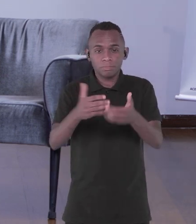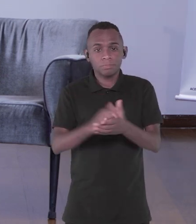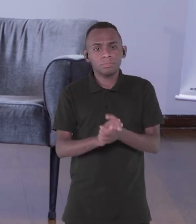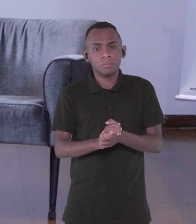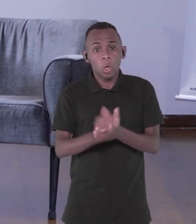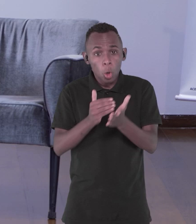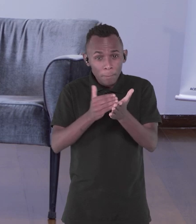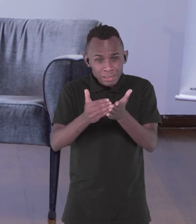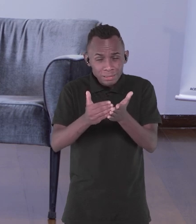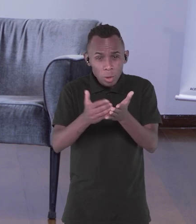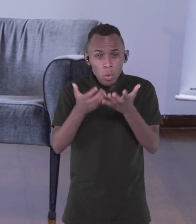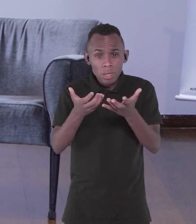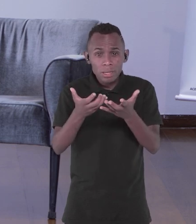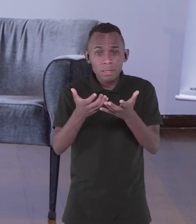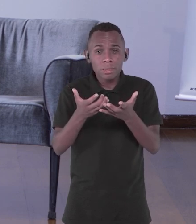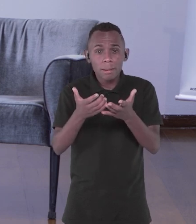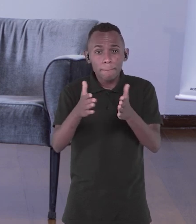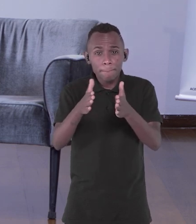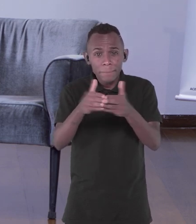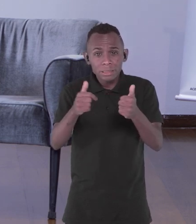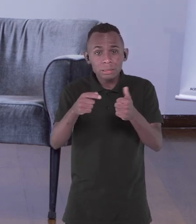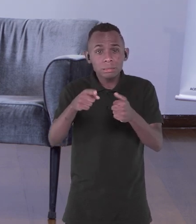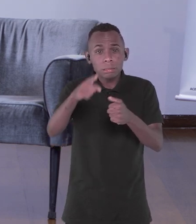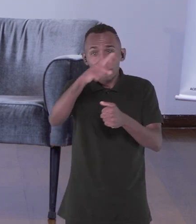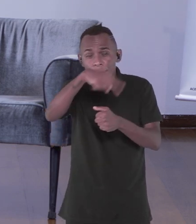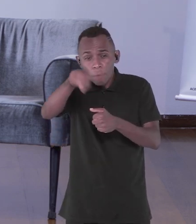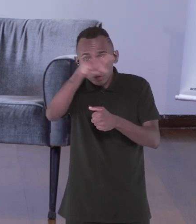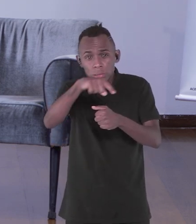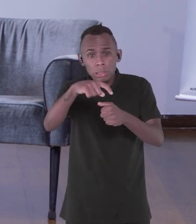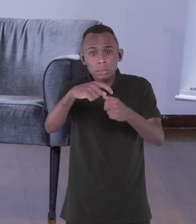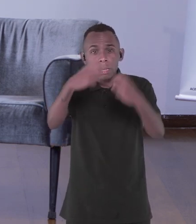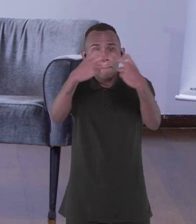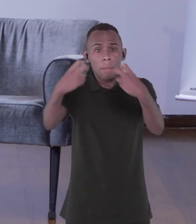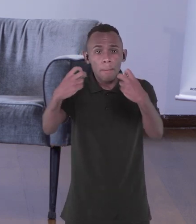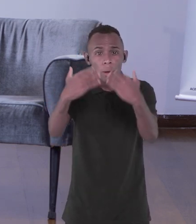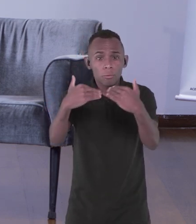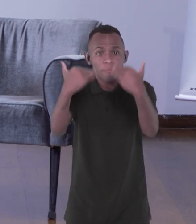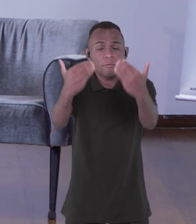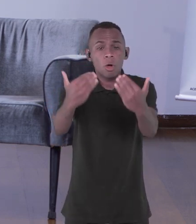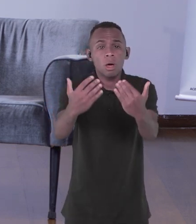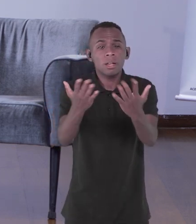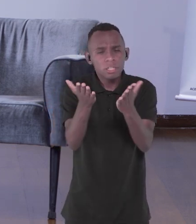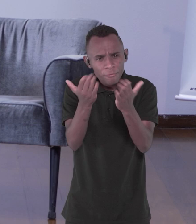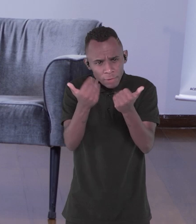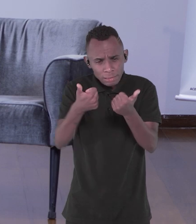pedir para o pessoal que está aí atrás chegar um pouquinho para frente, para a gente ficar num ambiente mais